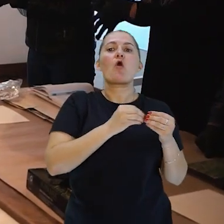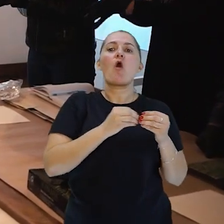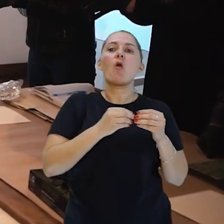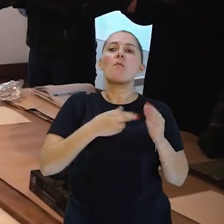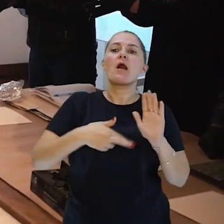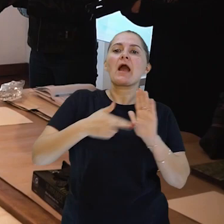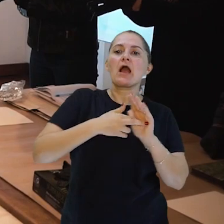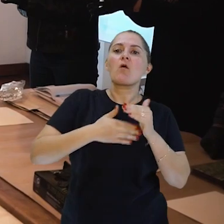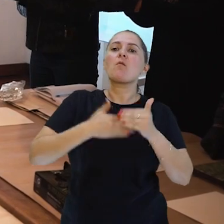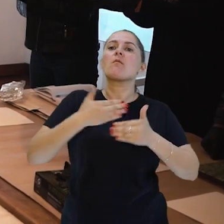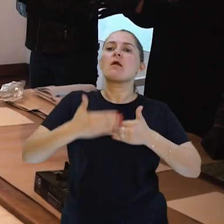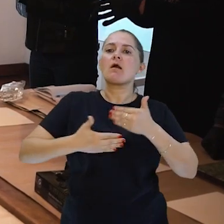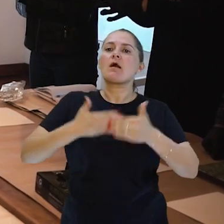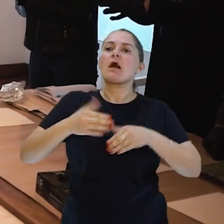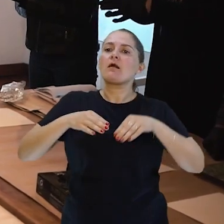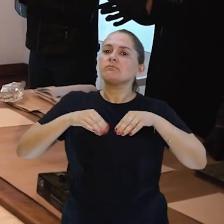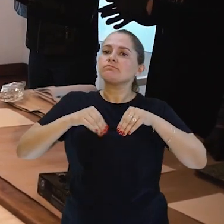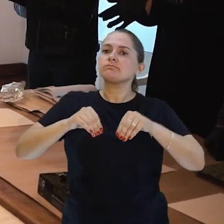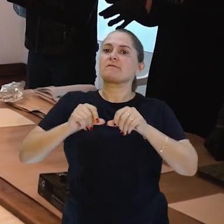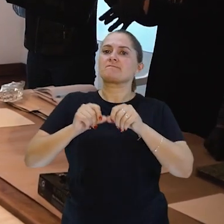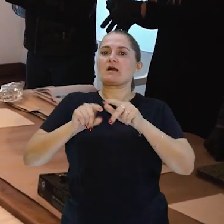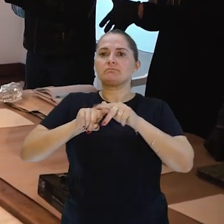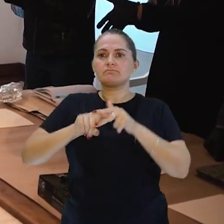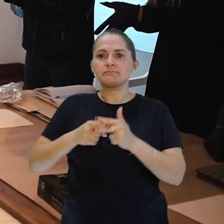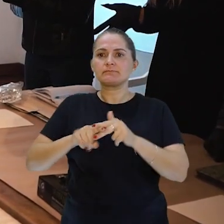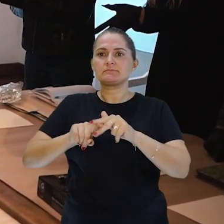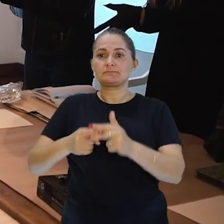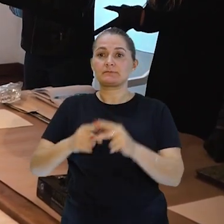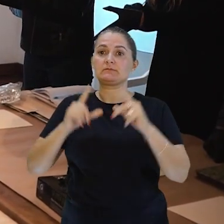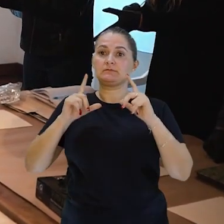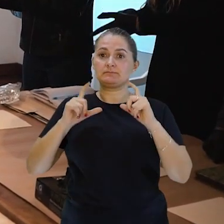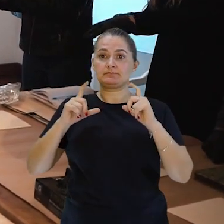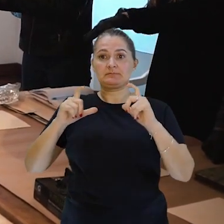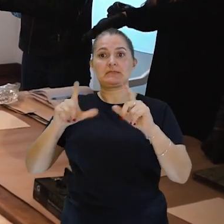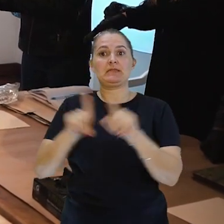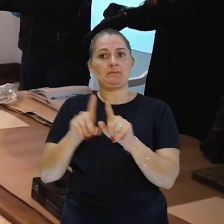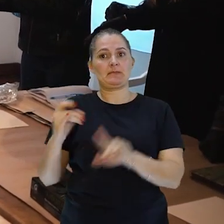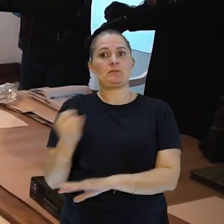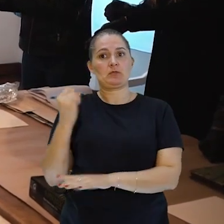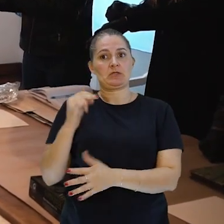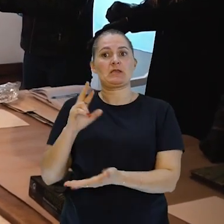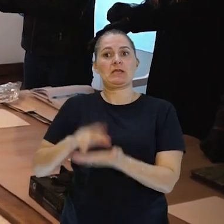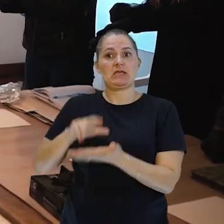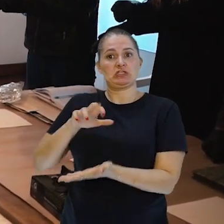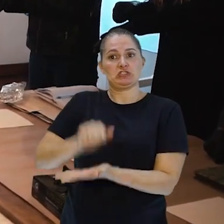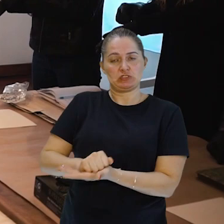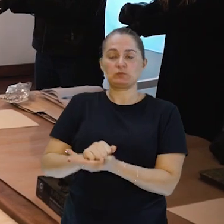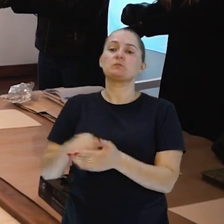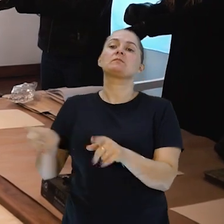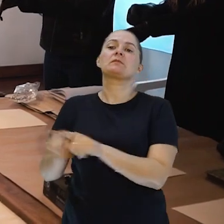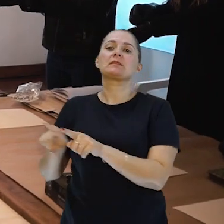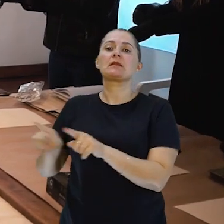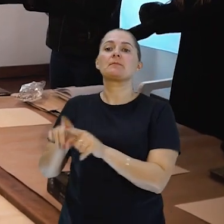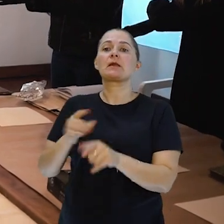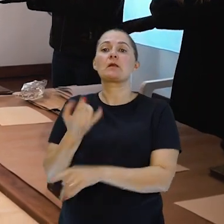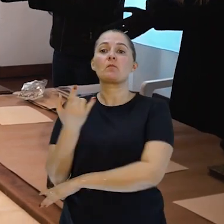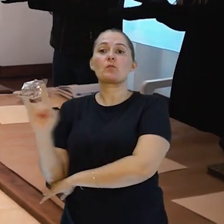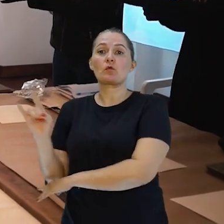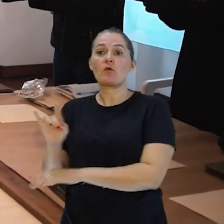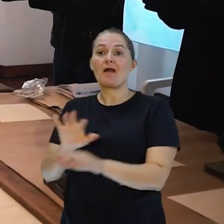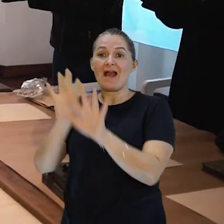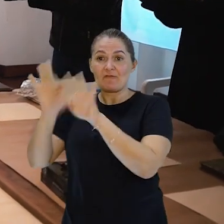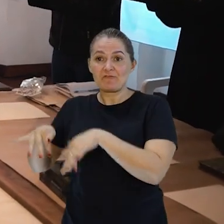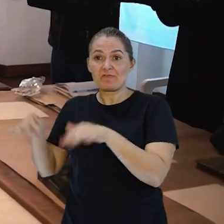ele vai reagindo às intervenções. Então, esses registros durante é importante. E quando a